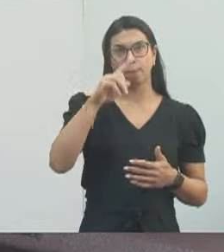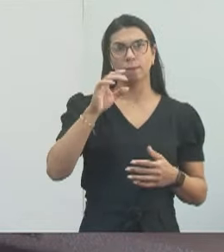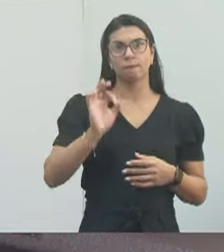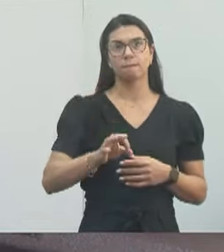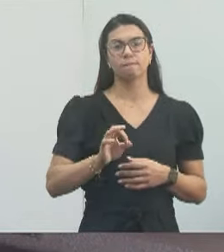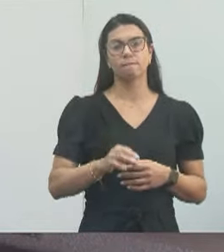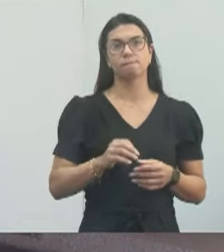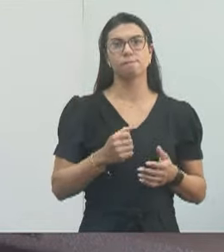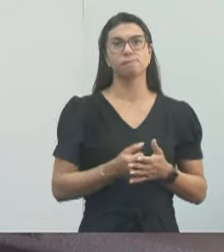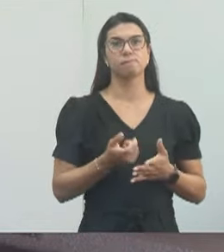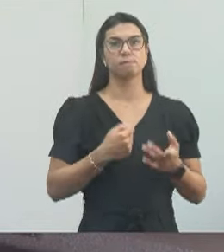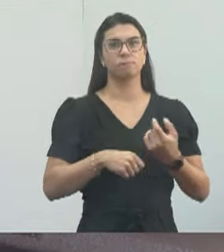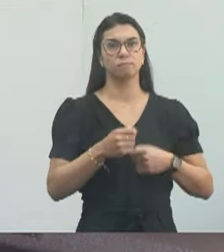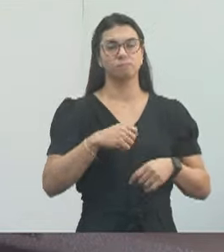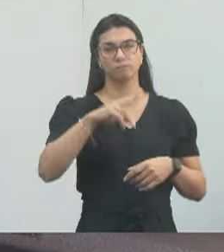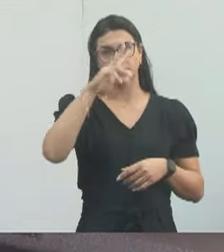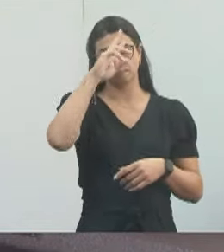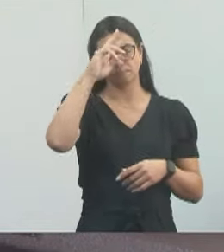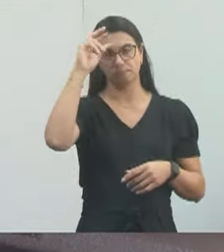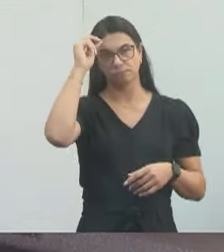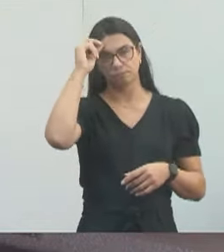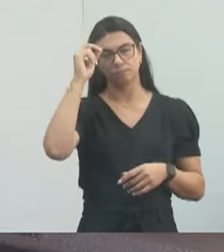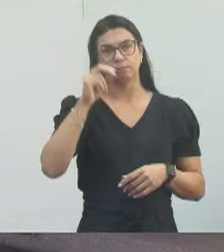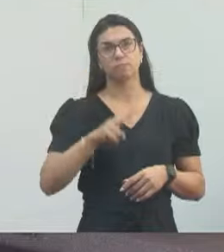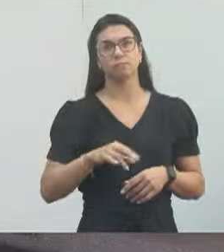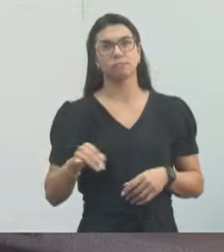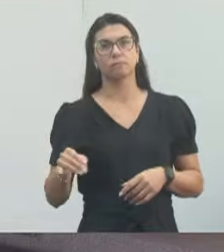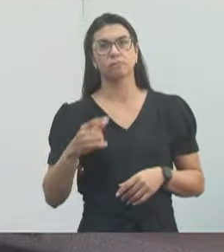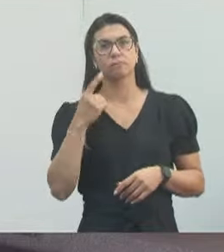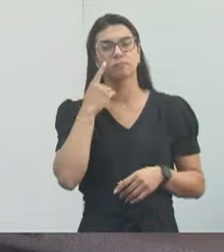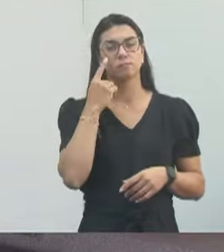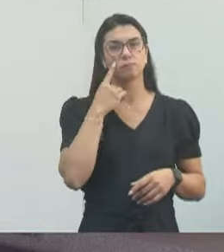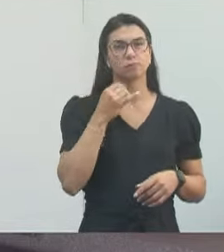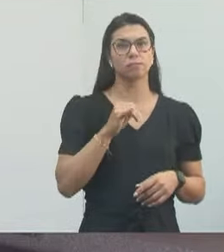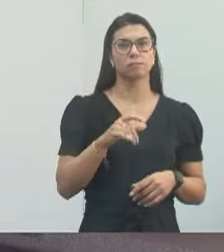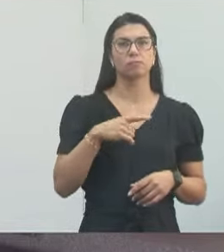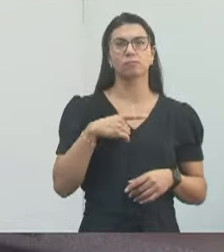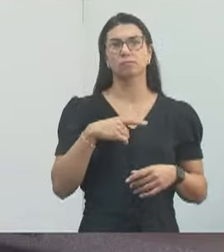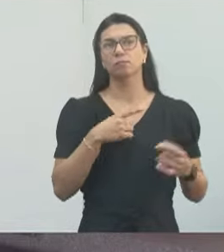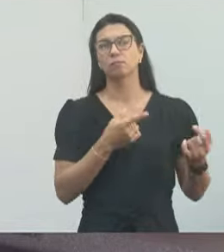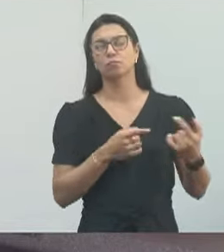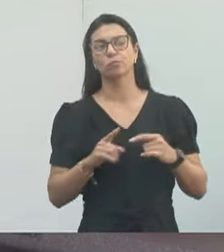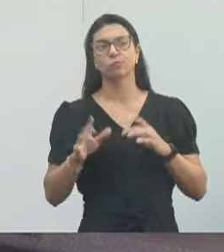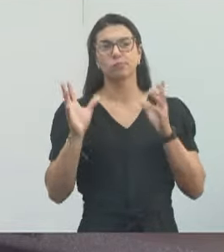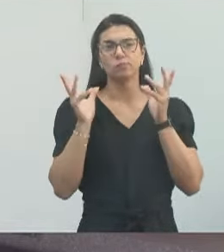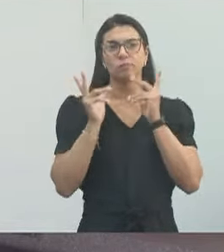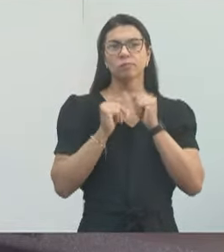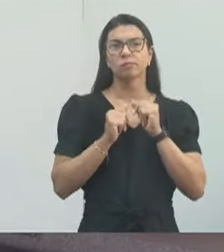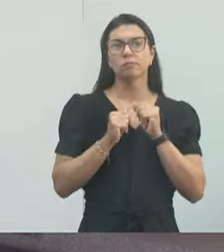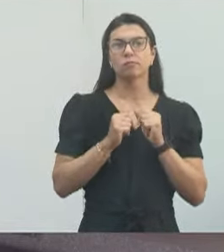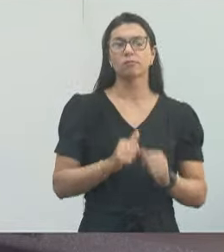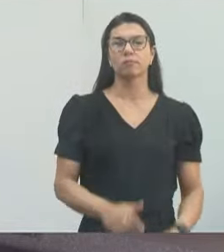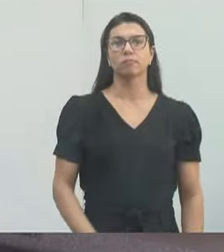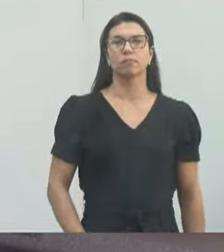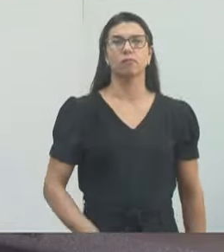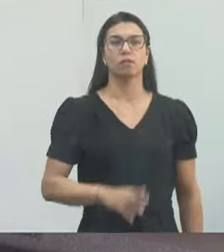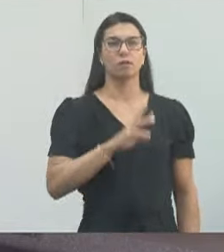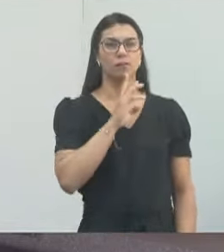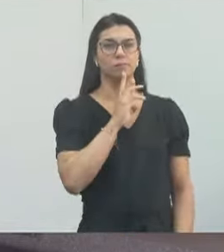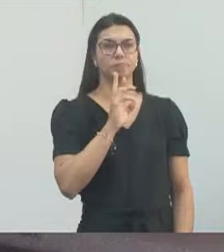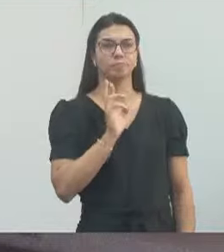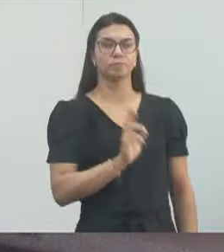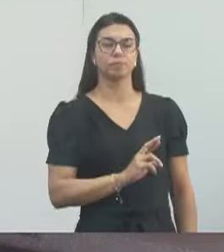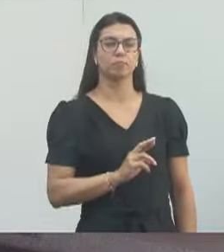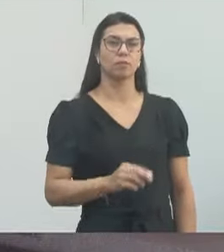atualmente para fazer uma averiguação de denúncias de maltrato a animal resposta